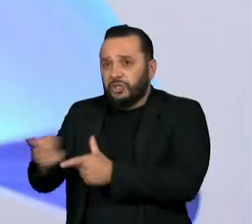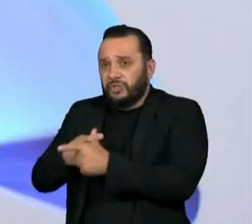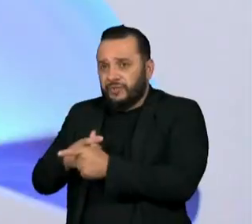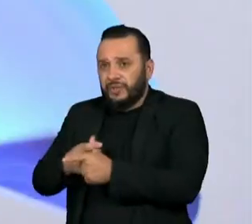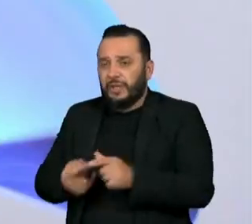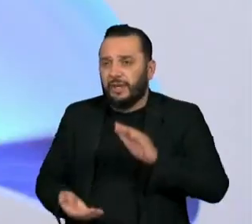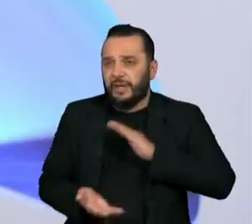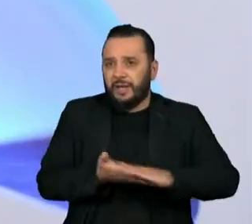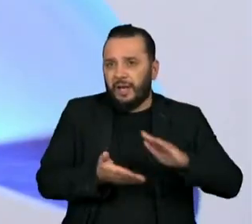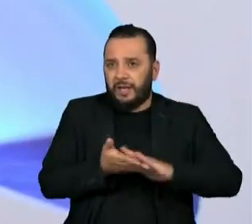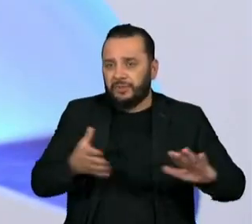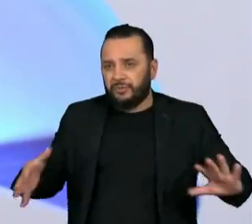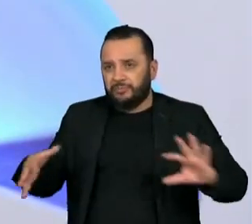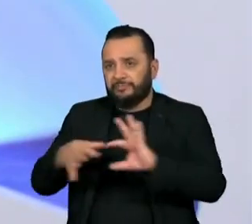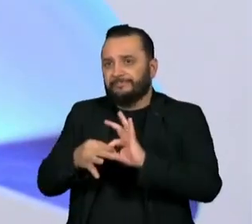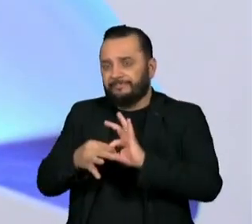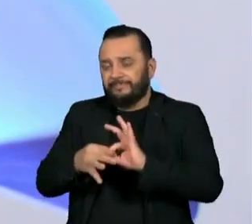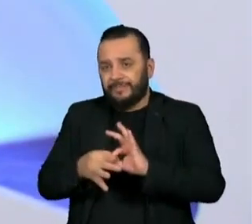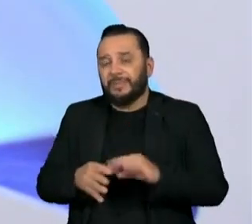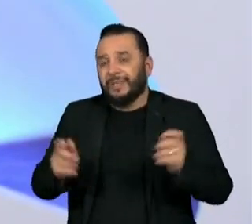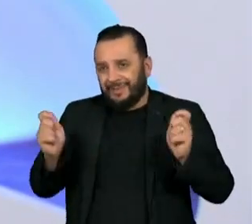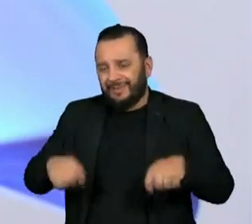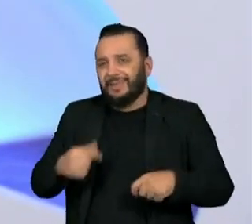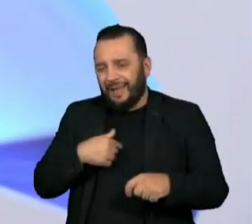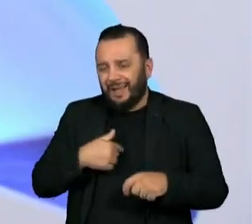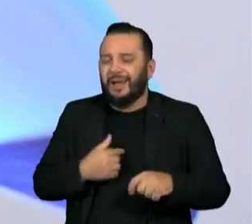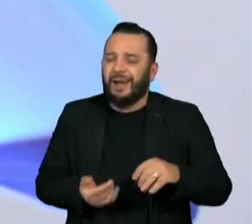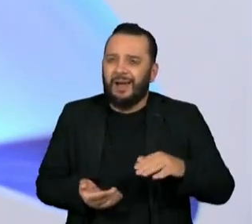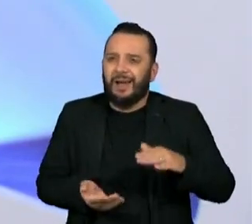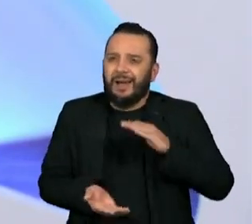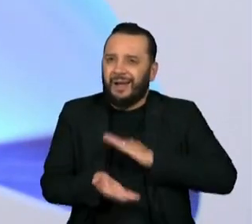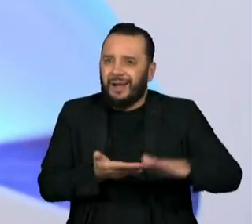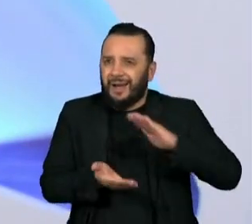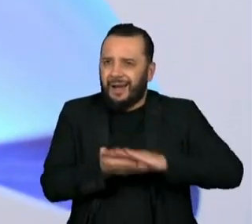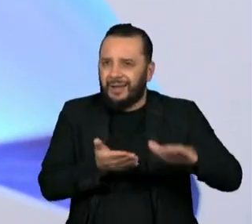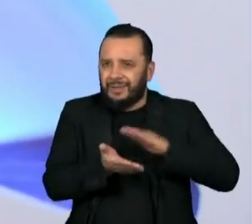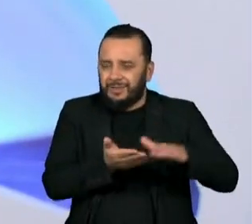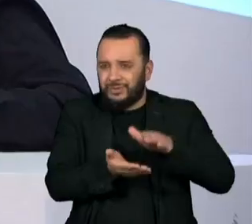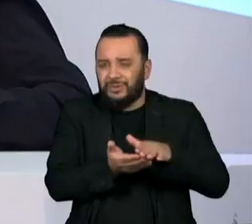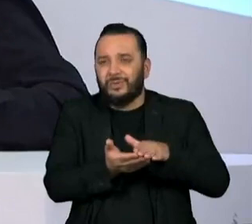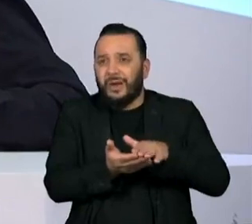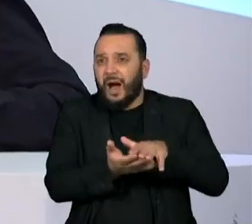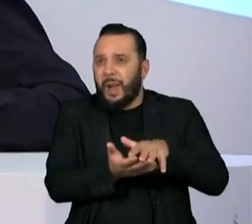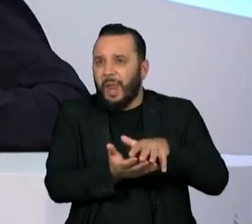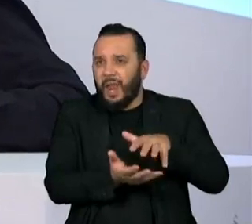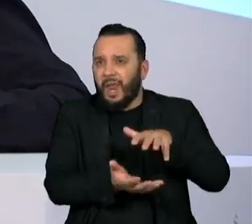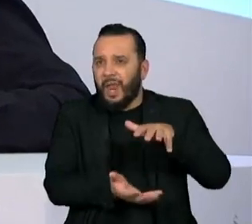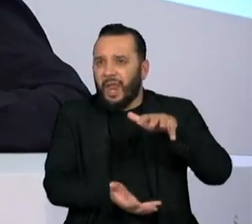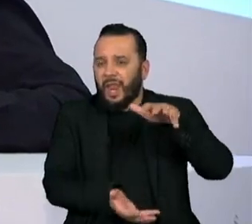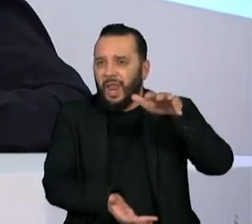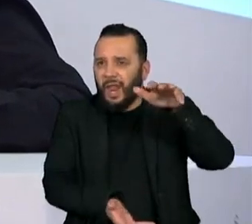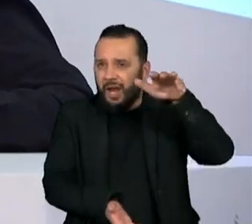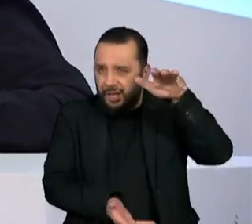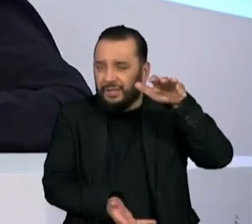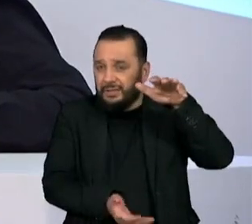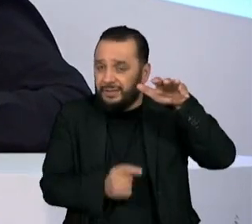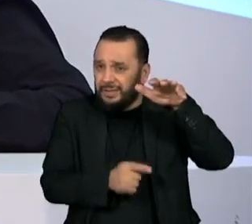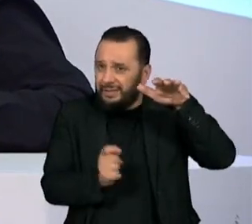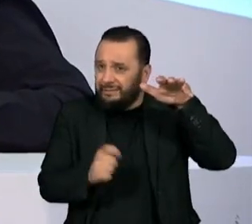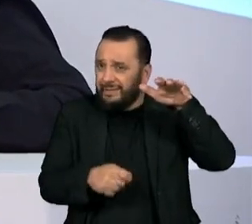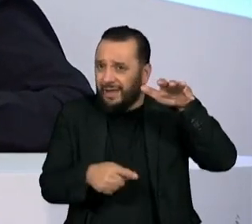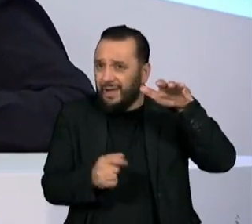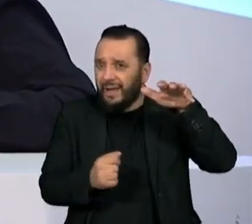despesa você permitiu criar despesa que hoje tá fixada no teto Ou seja a despesa só cresce pela pela inflação